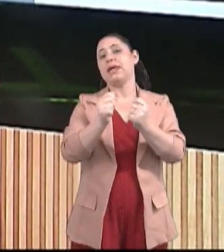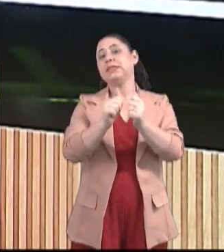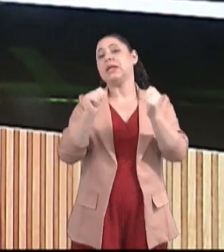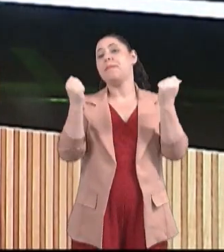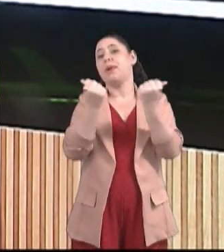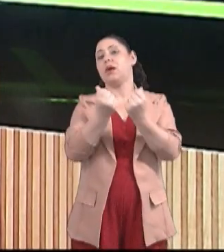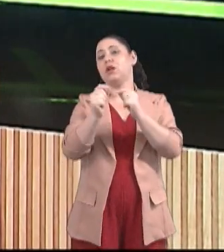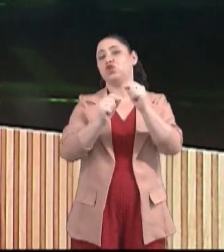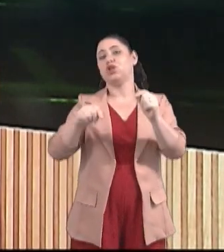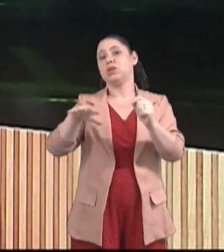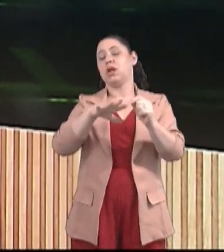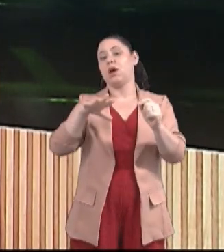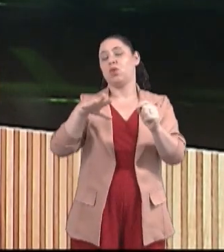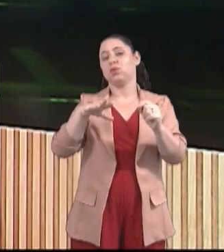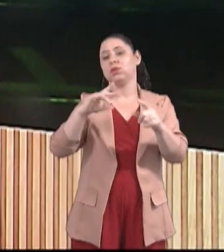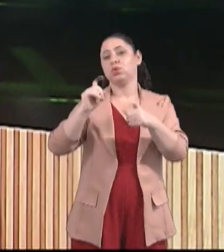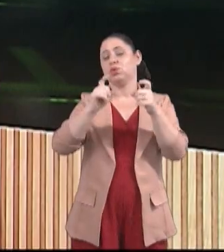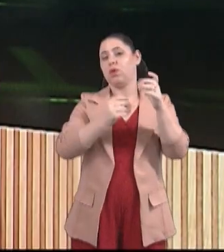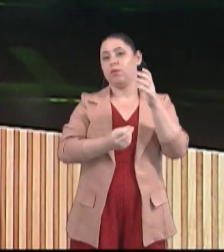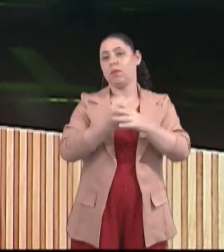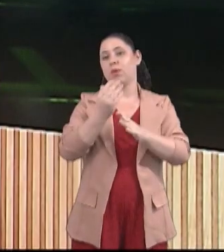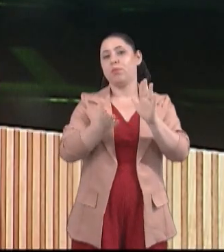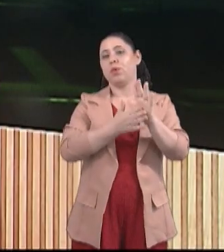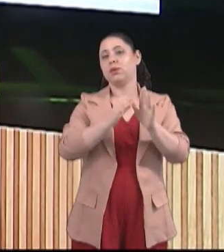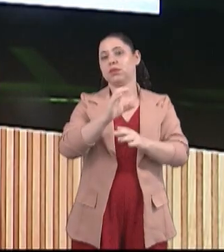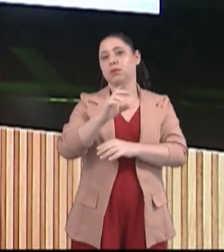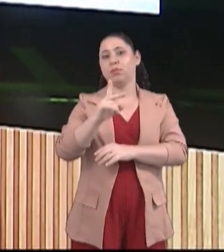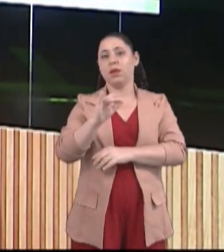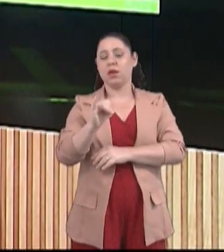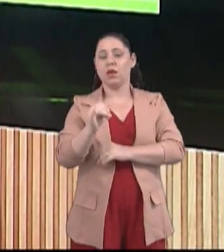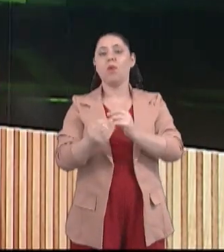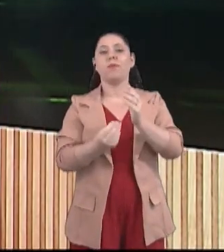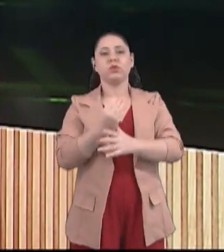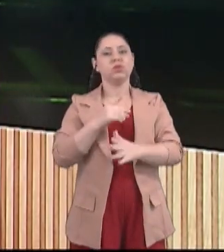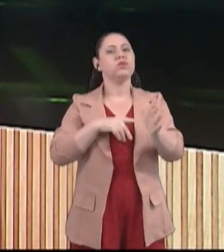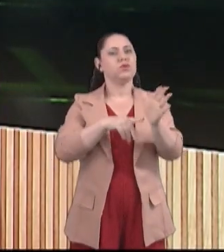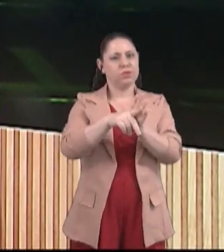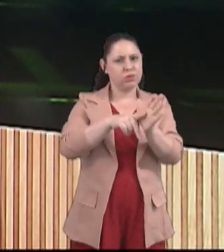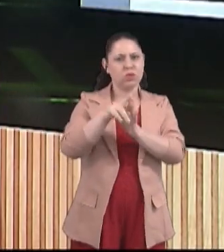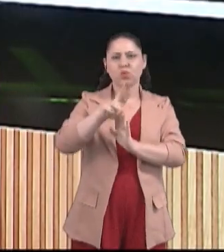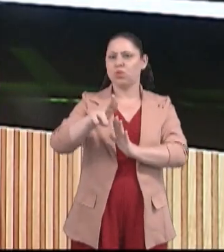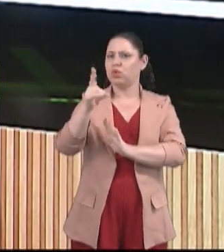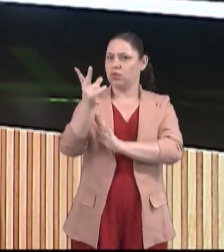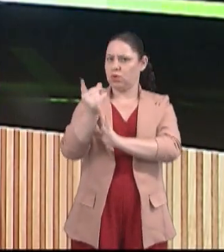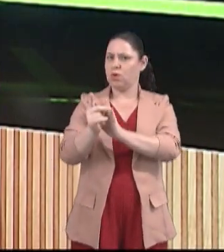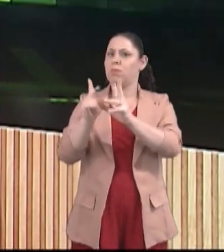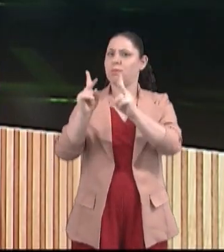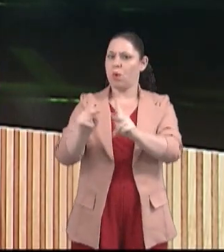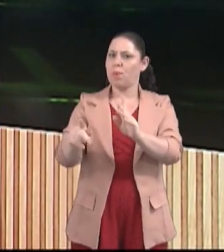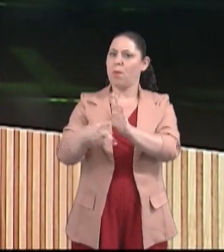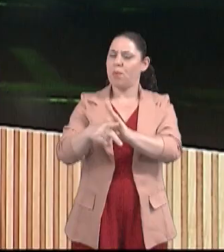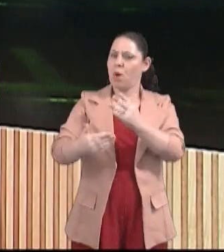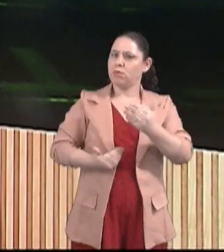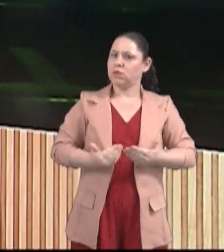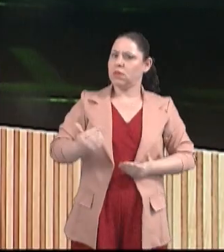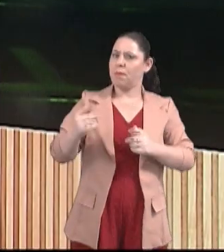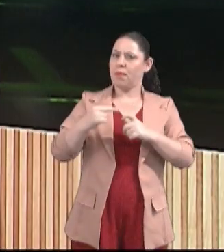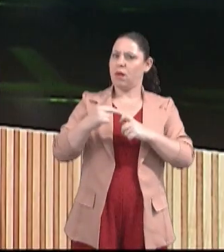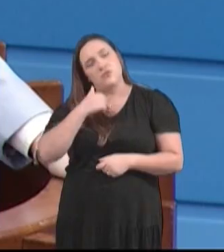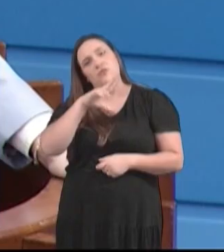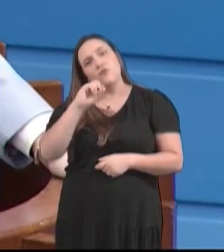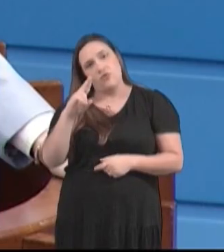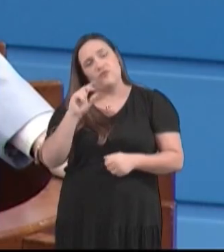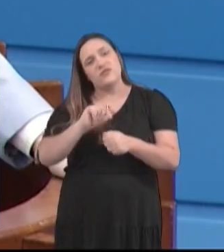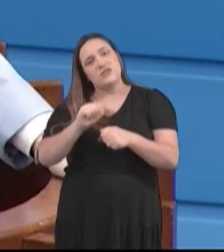Geral e diz que deve propor a criação de uma CPI para investigar o uso de recursos públicos pelo plano de